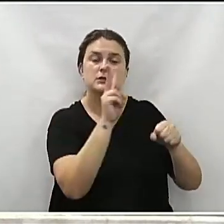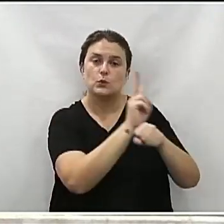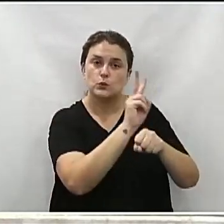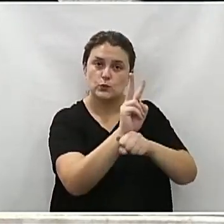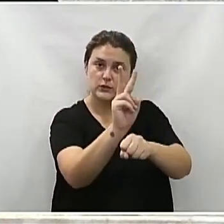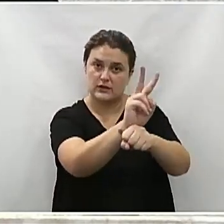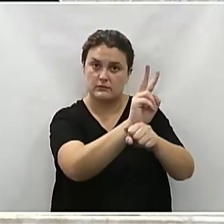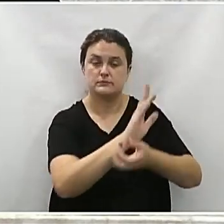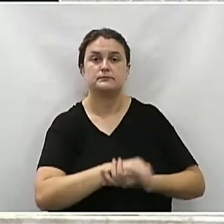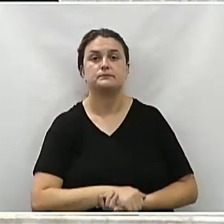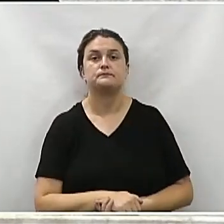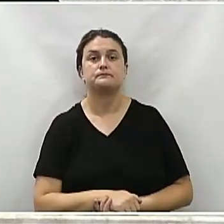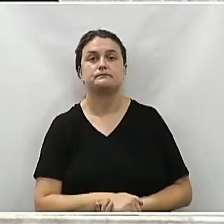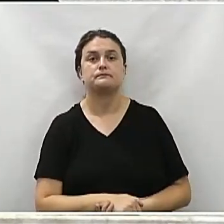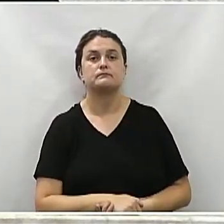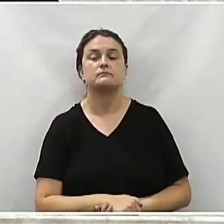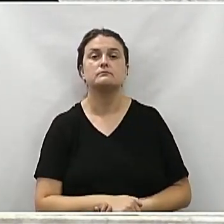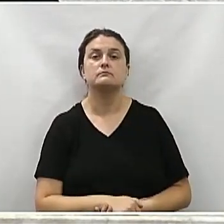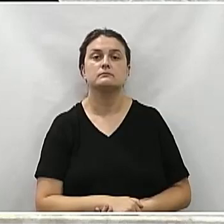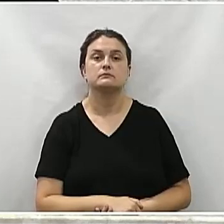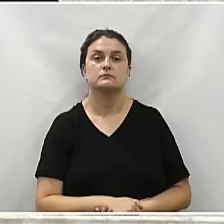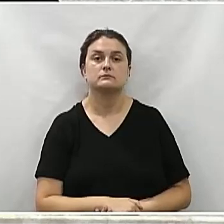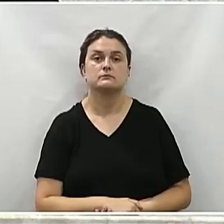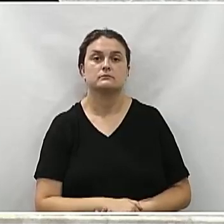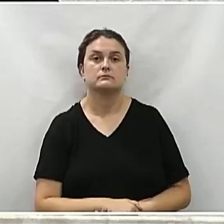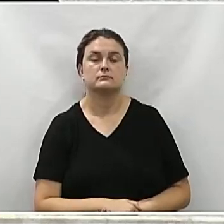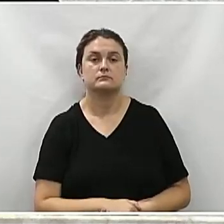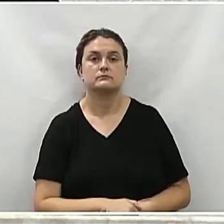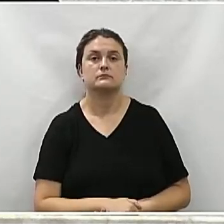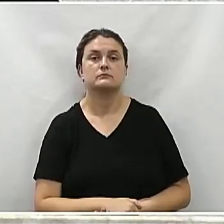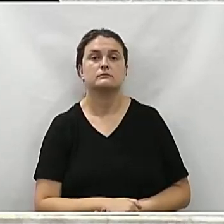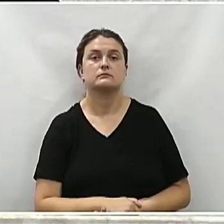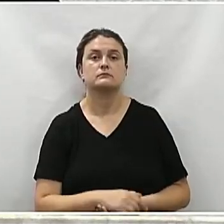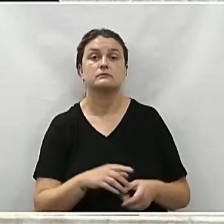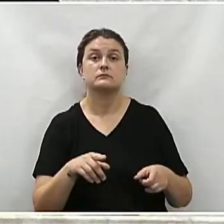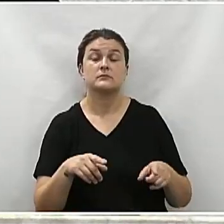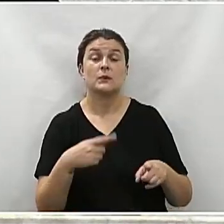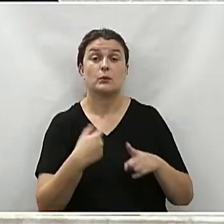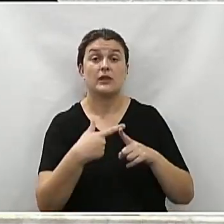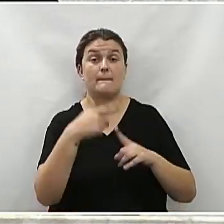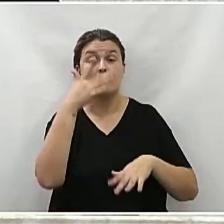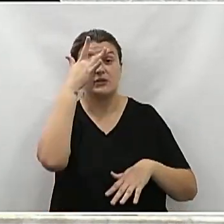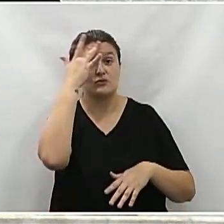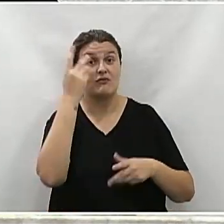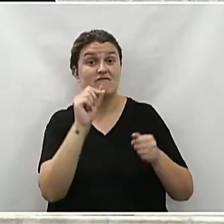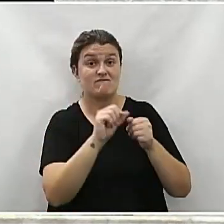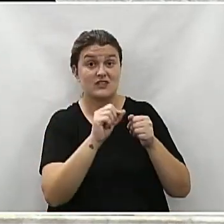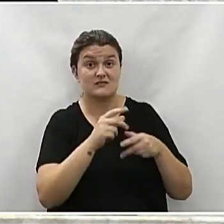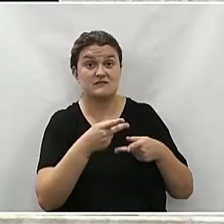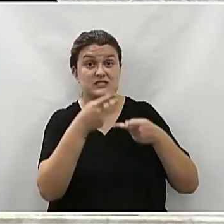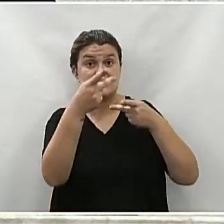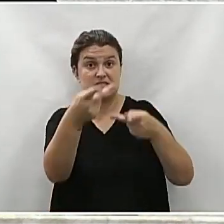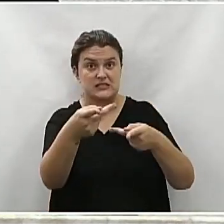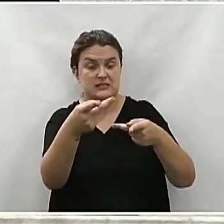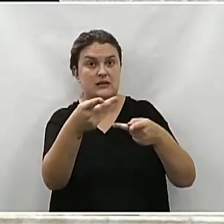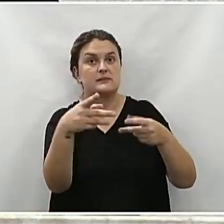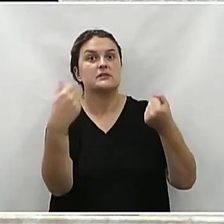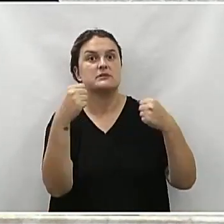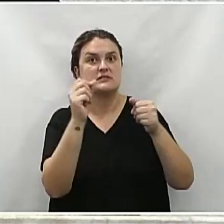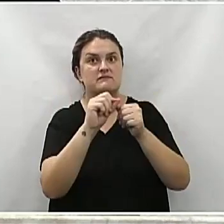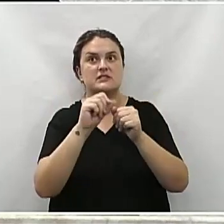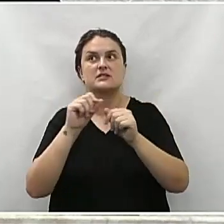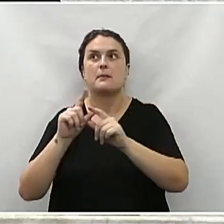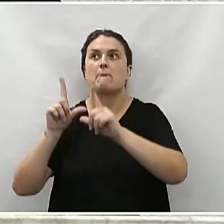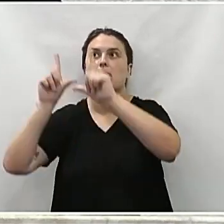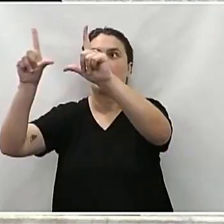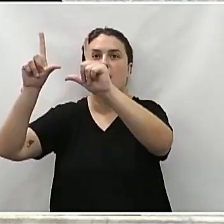cuidado com a natureza, meio ambiente e população visitante. É necessário que a Secretaria de Turismo encontre